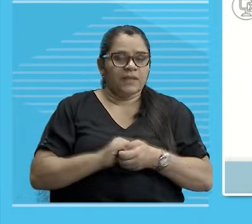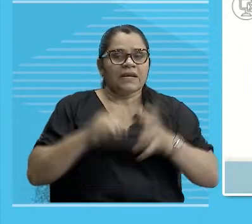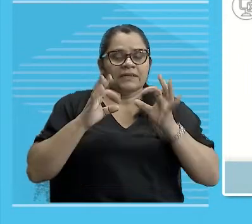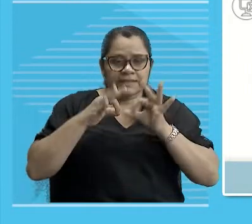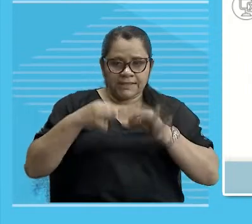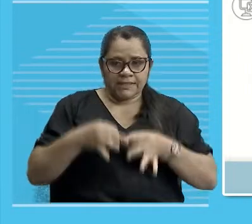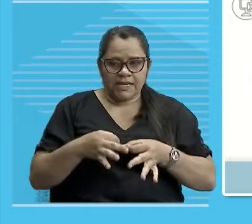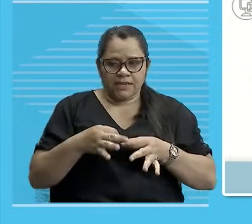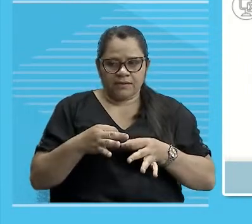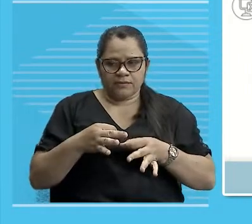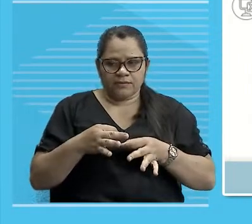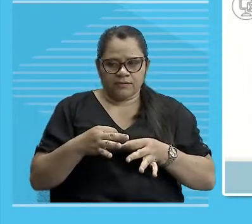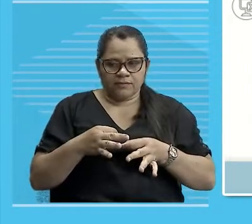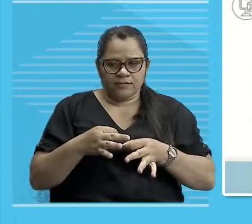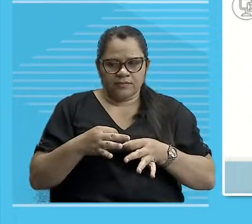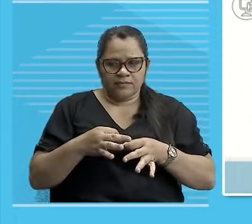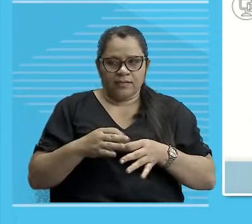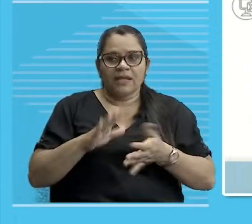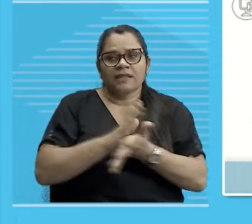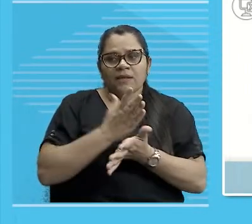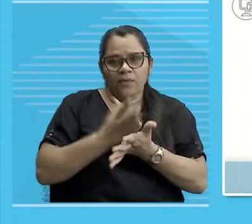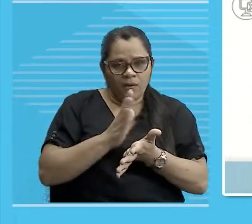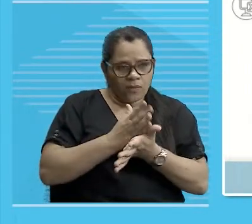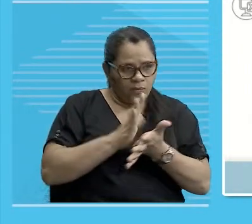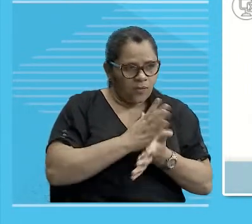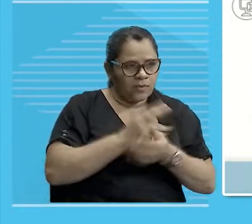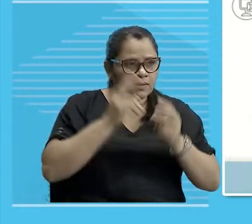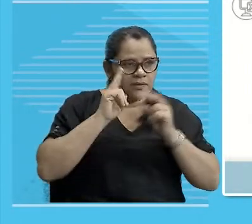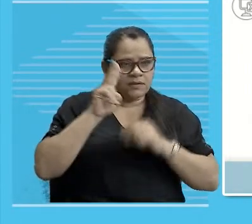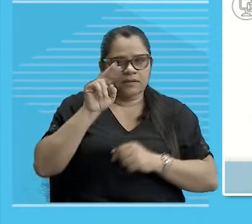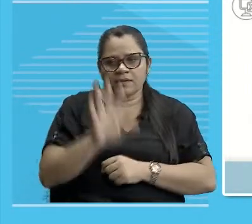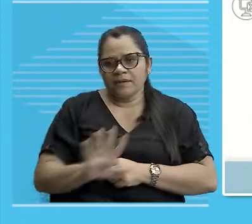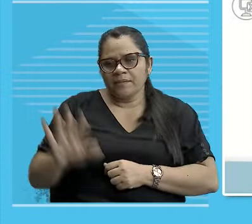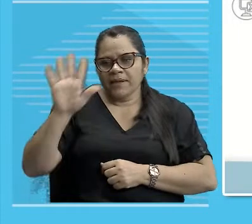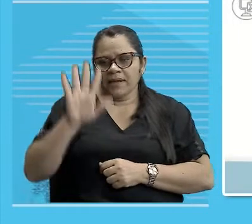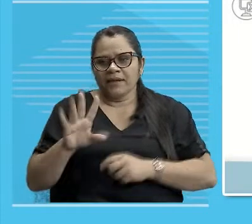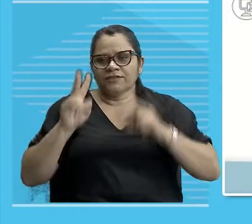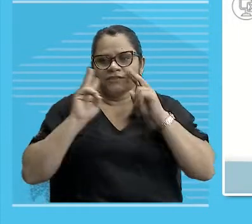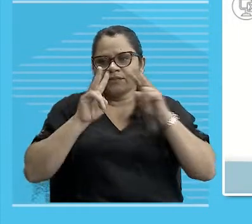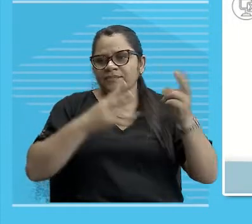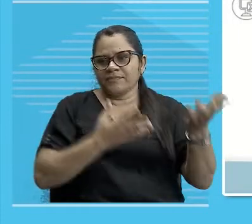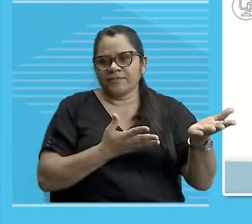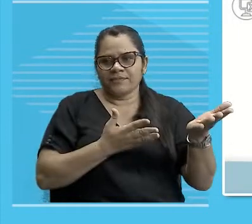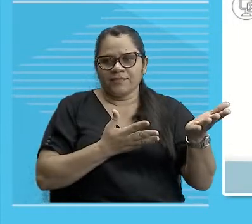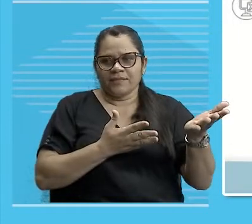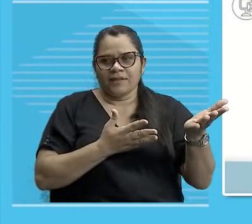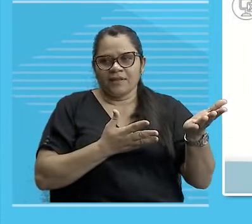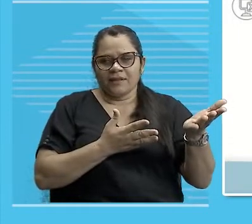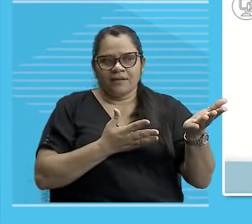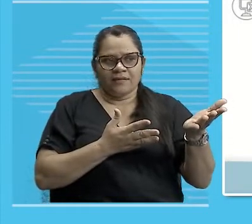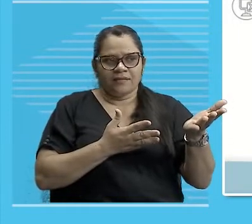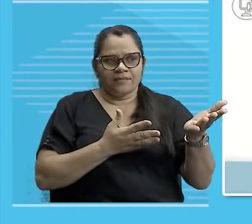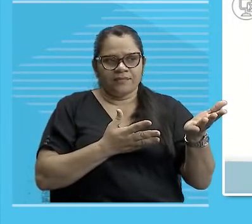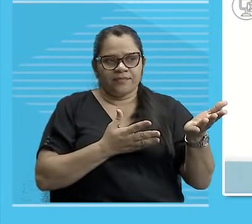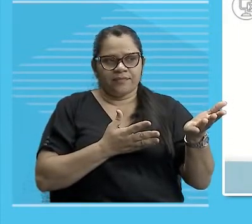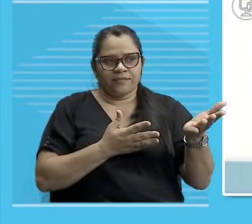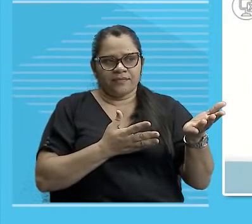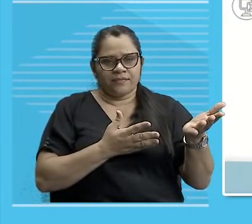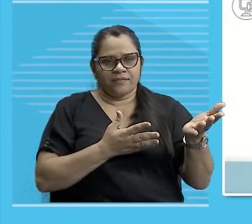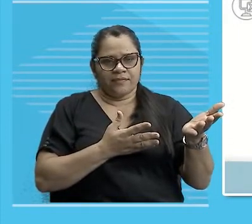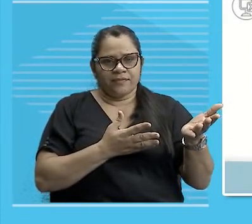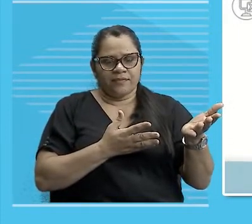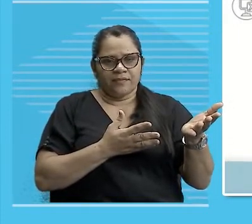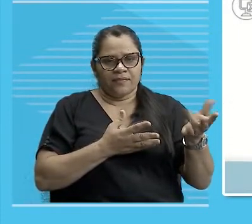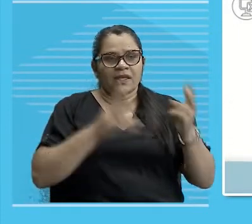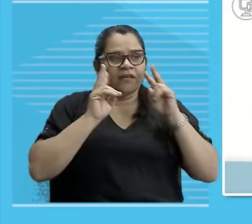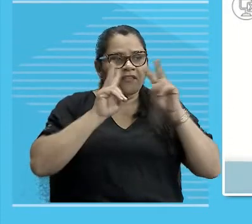Beleza? Olha aqui algumas imagens, pessoal. Olha aqui algumas imagens. Olha o tal do midazolam aqui,